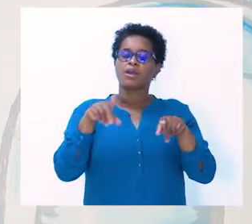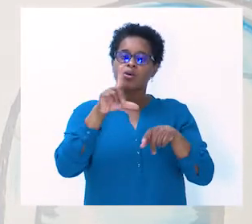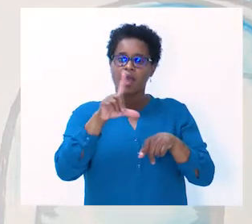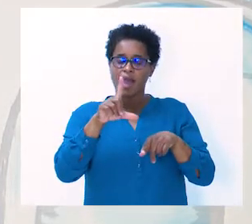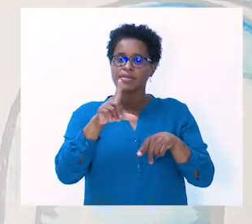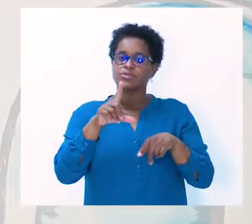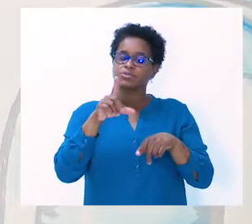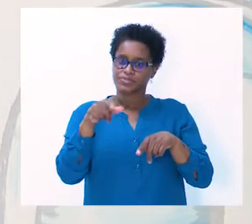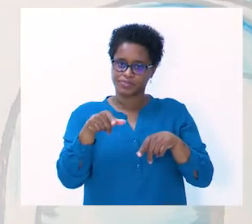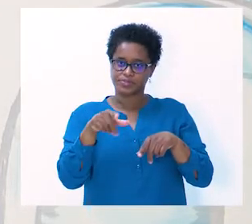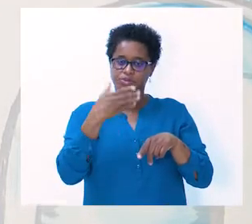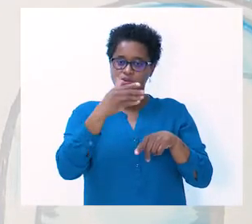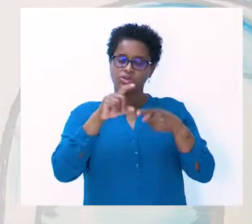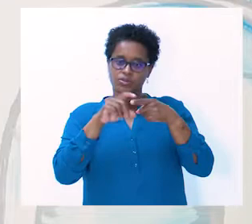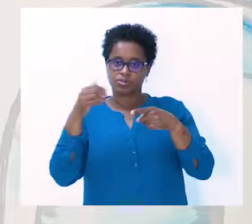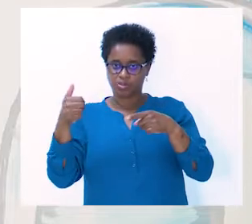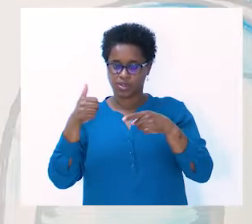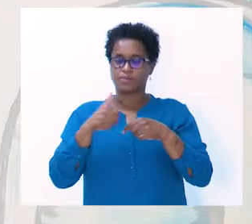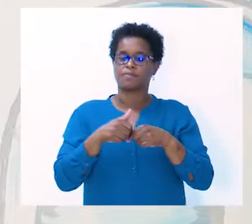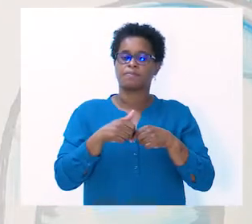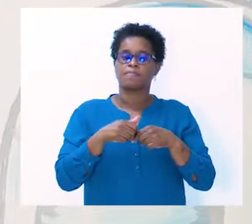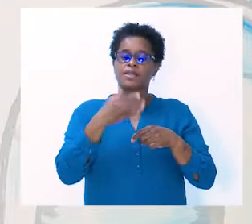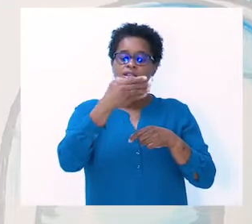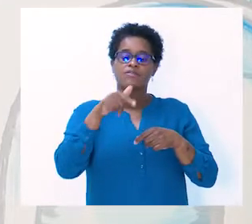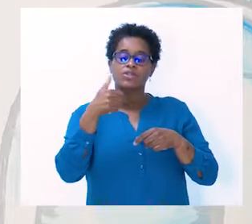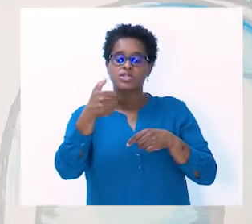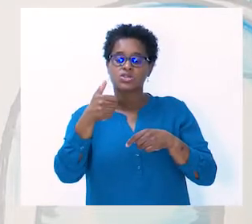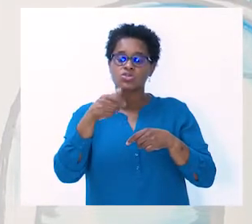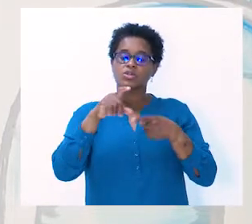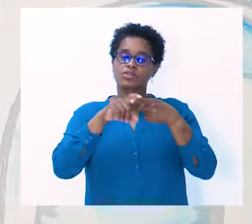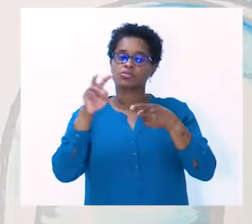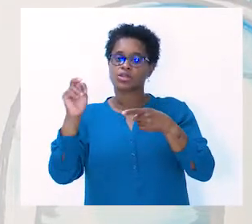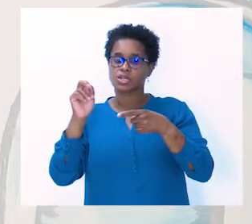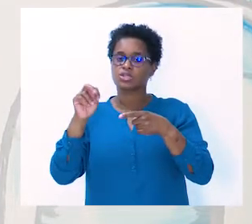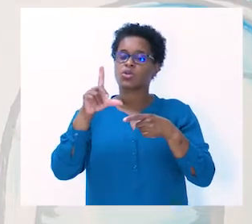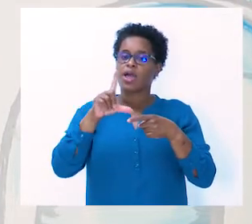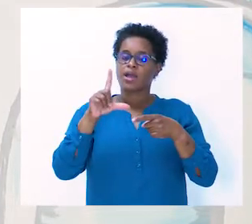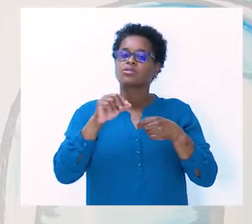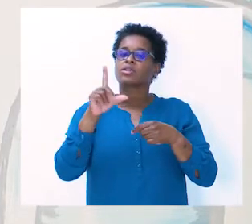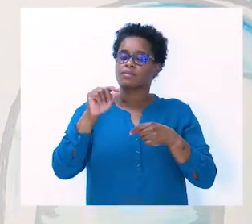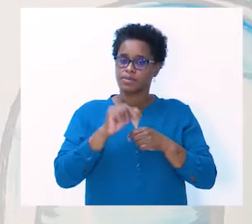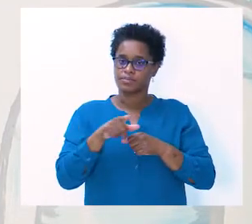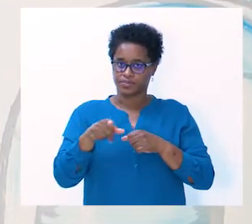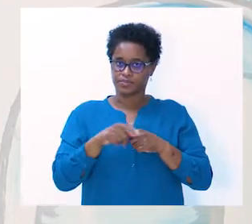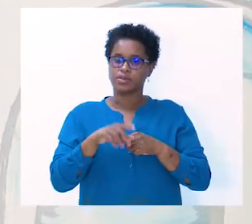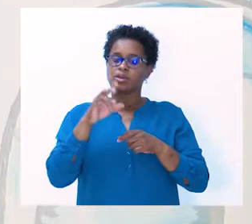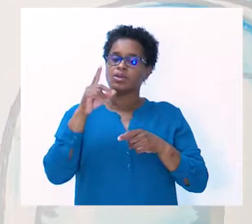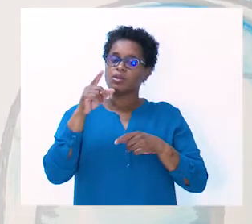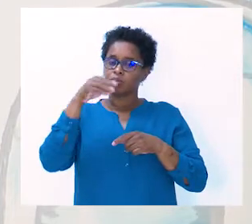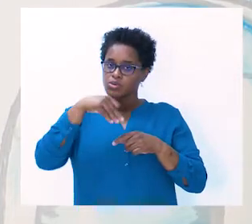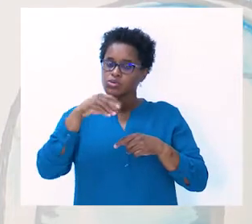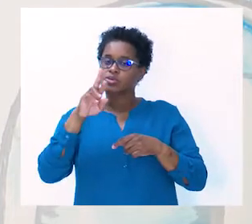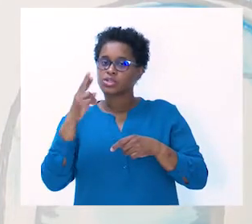são lados correspondentes. 1 dividimos por B, 7,5 por 3, que são lados também correspondentes. Produto